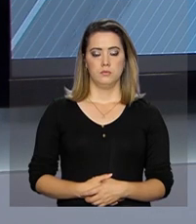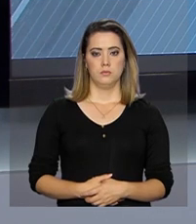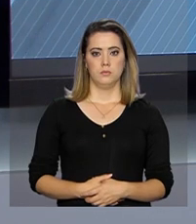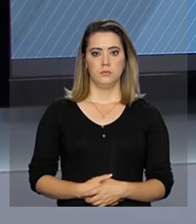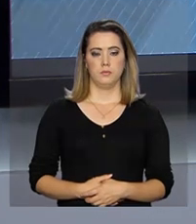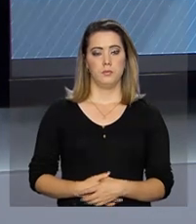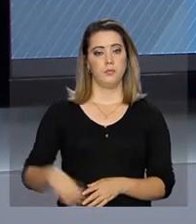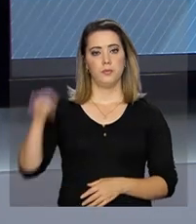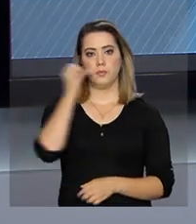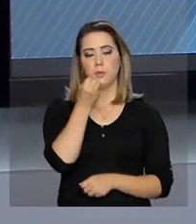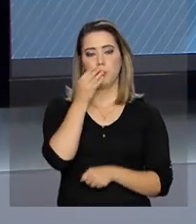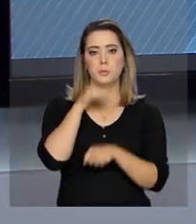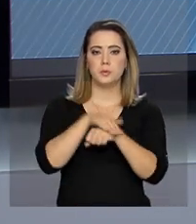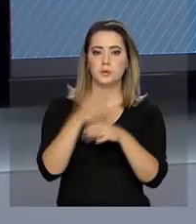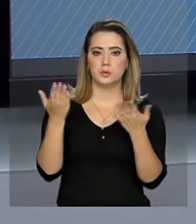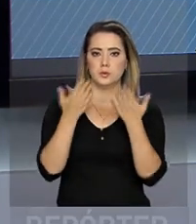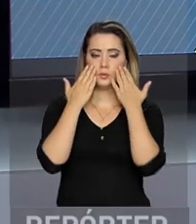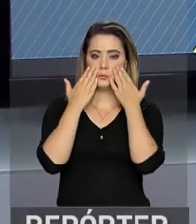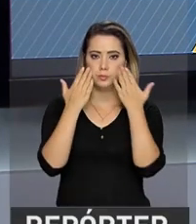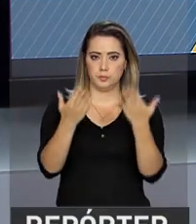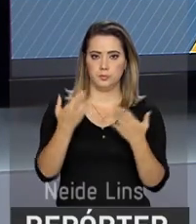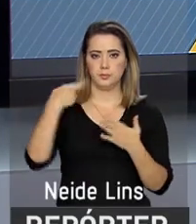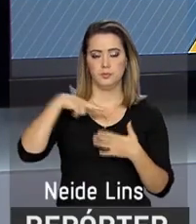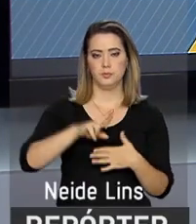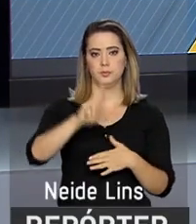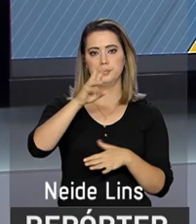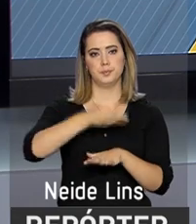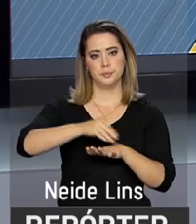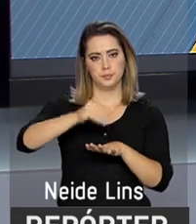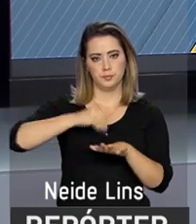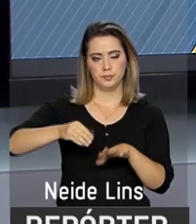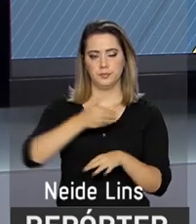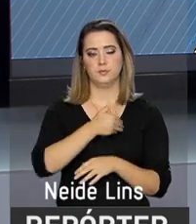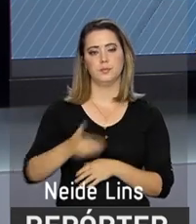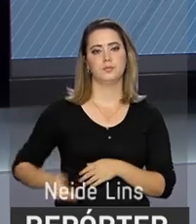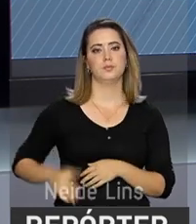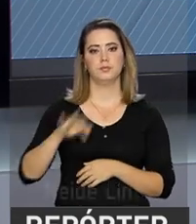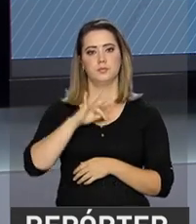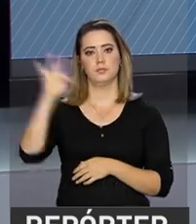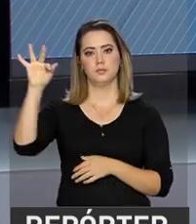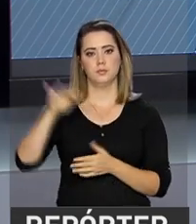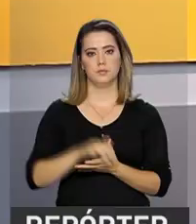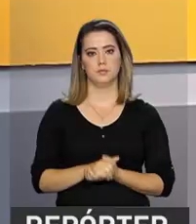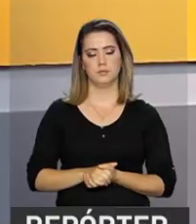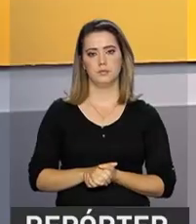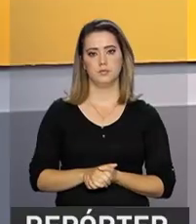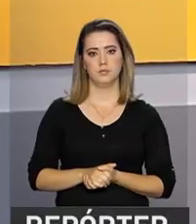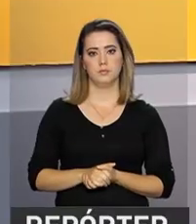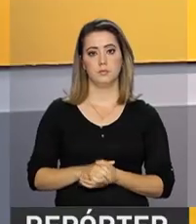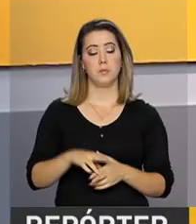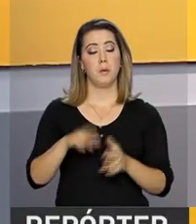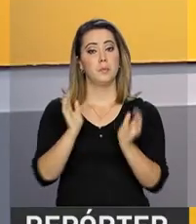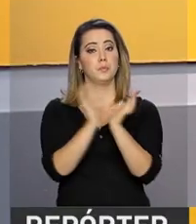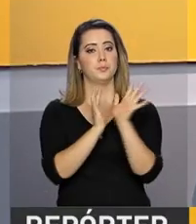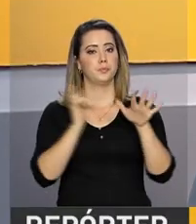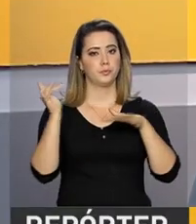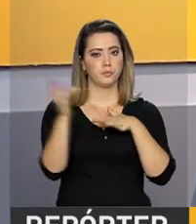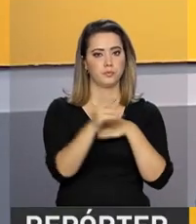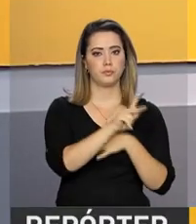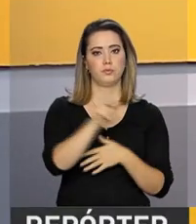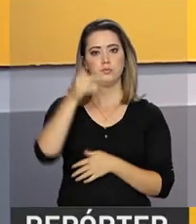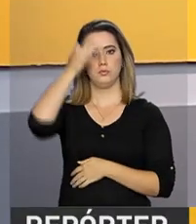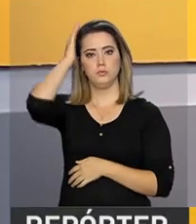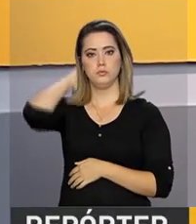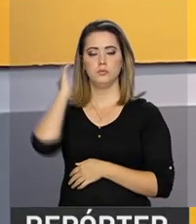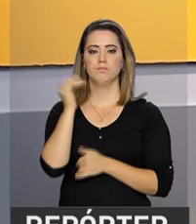olá boa noite no ar mais uma edição do repórter nbr com as notícias do governo federal pelas redes sociais o presidente